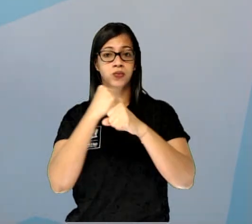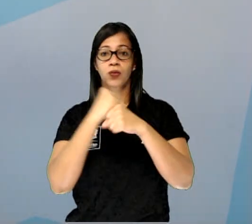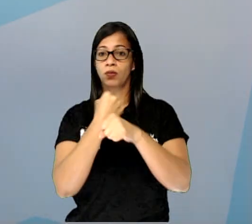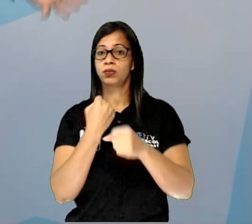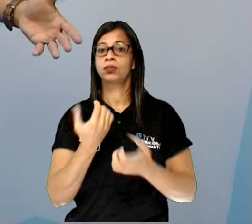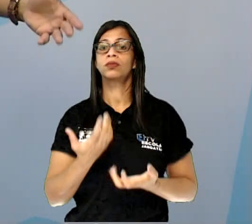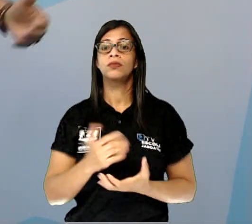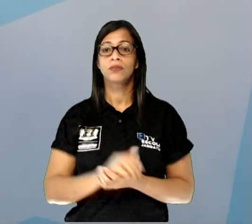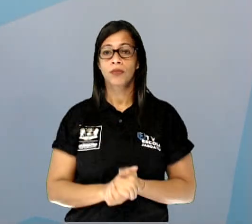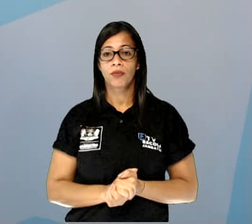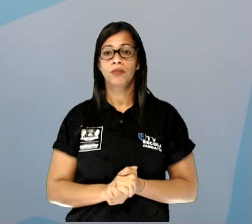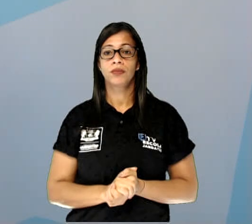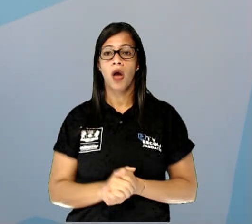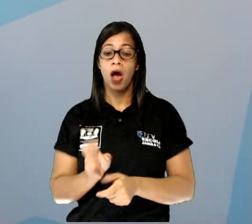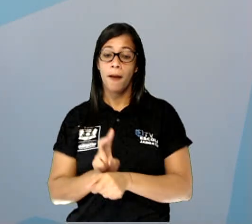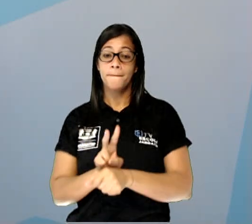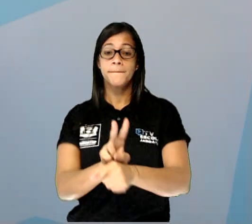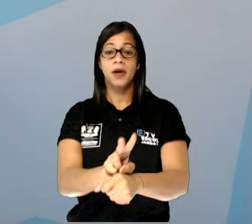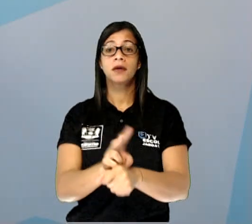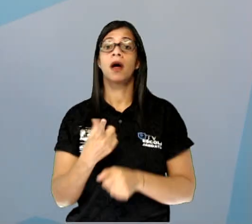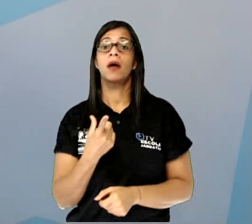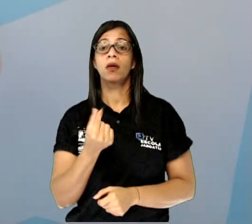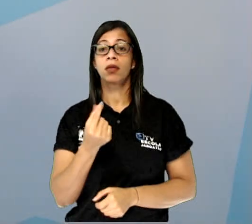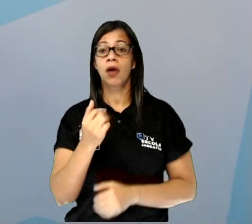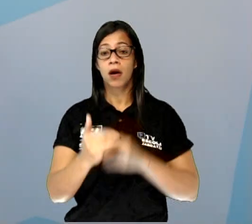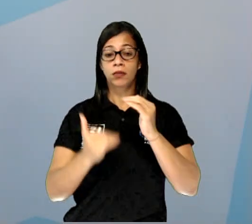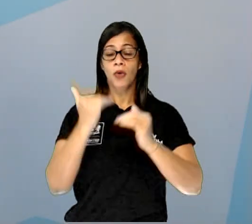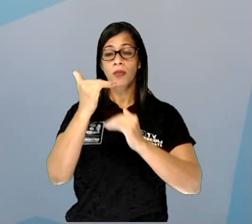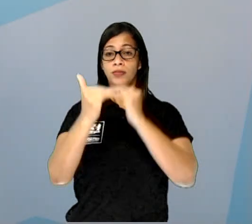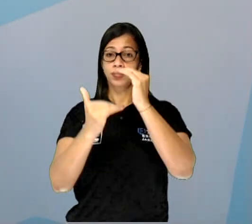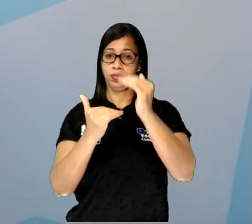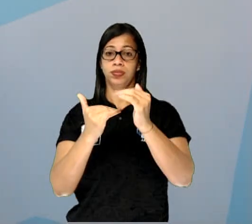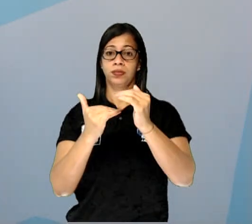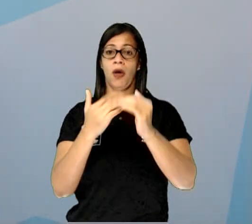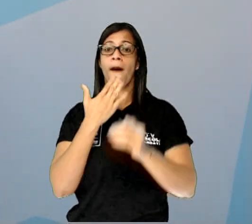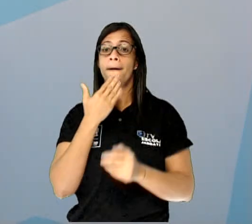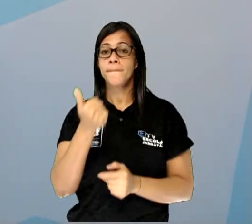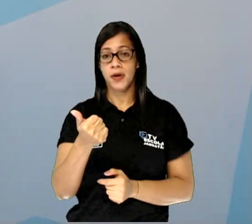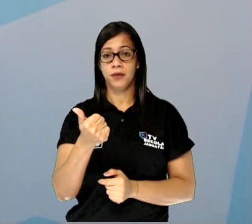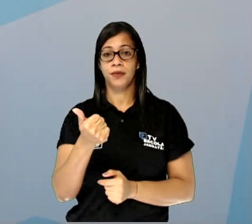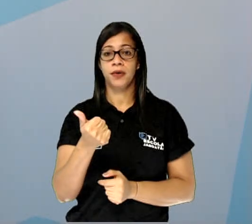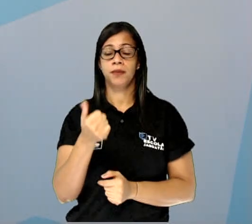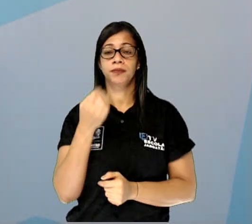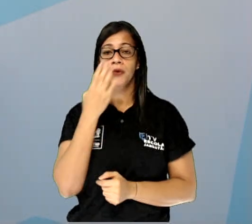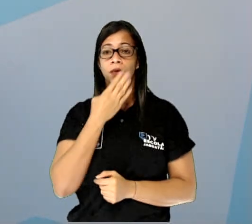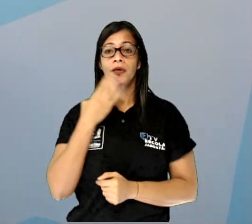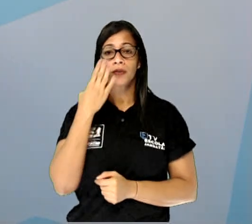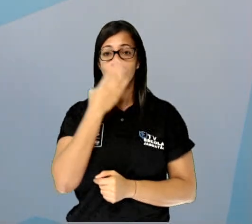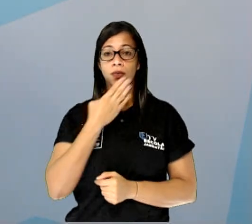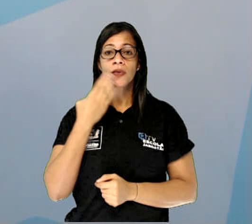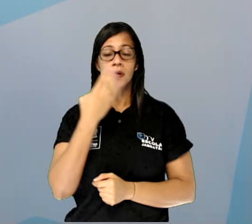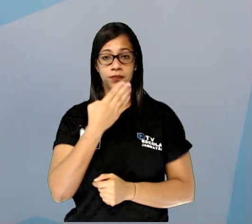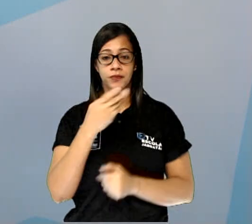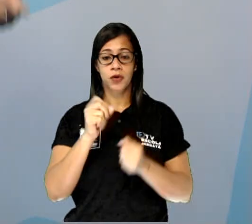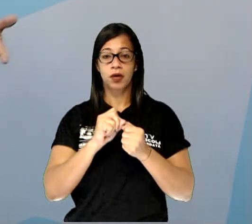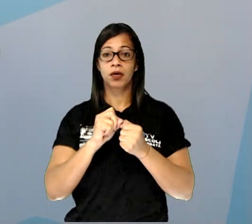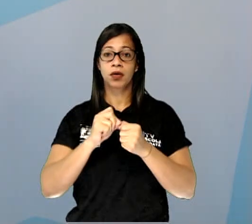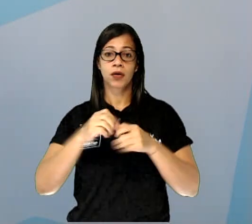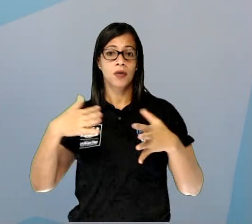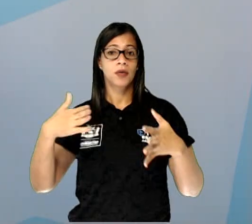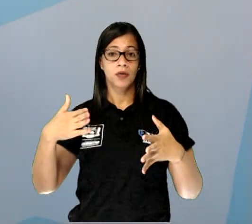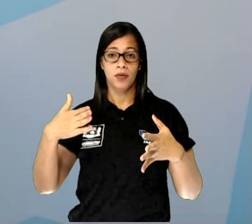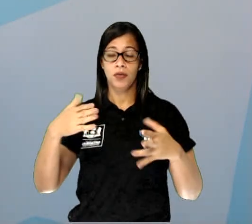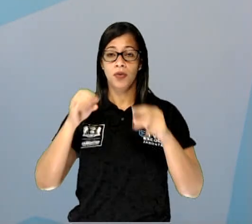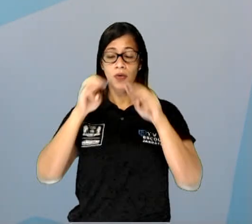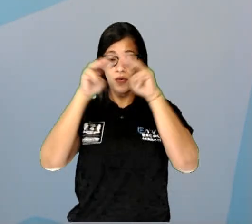emprestando mais dinheiro, procurando aumentar ainda mais a produção de açúcar. Criou um jardim botânico, assim como também criou um museu natural